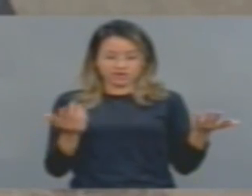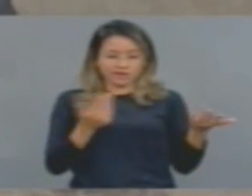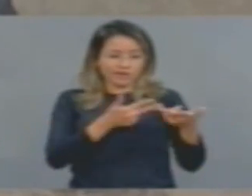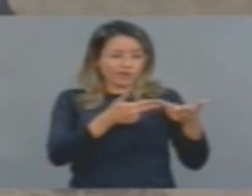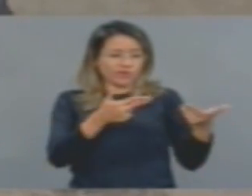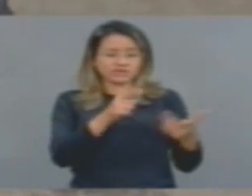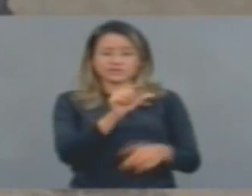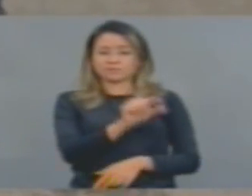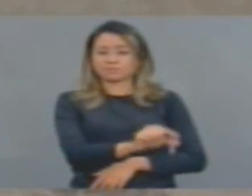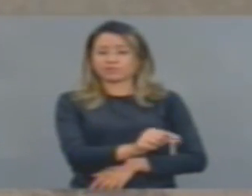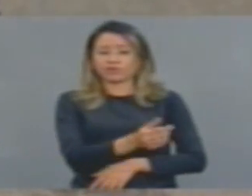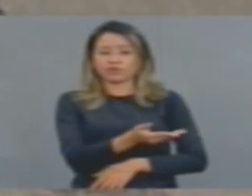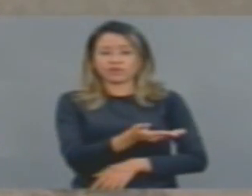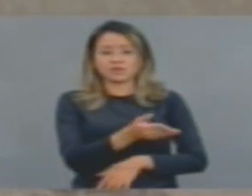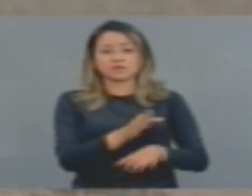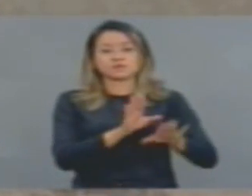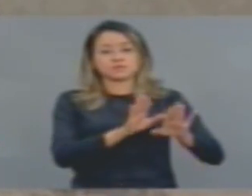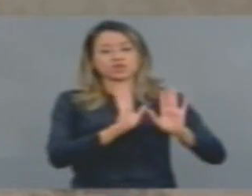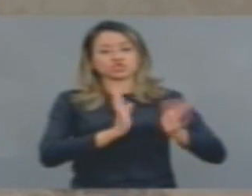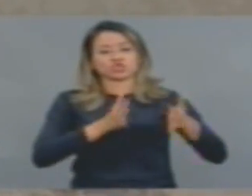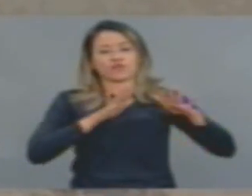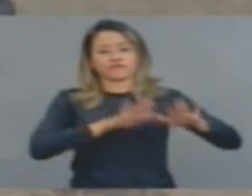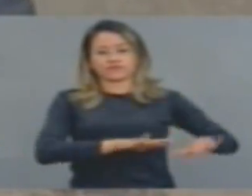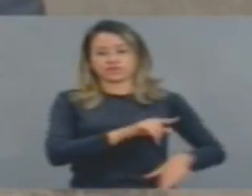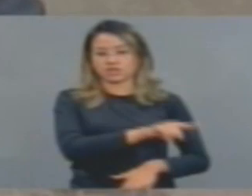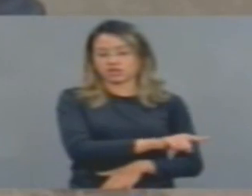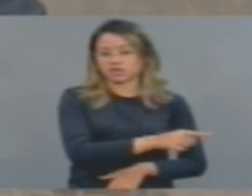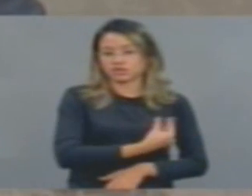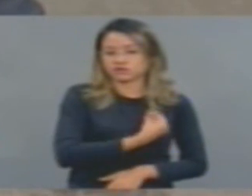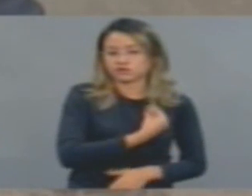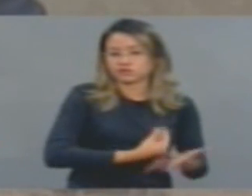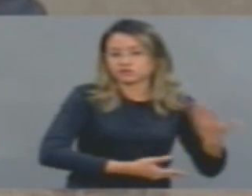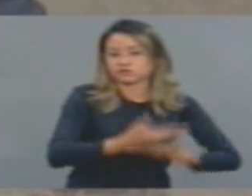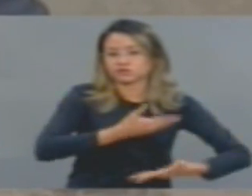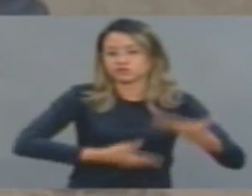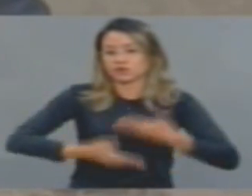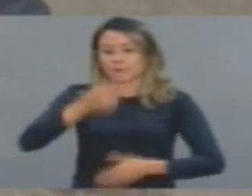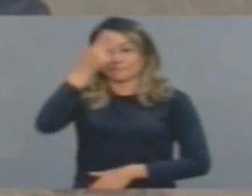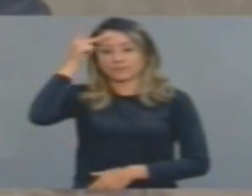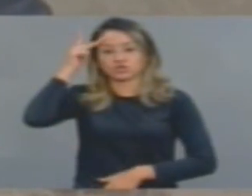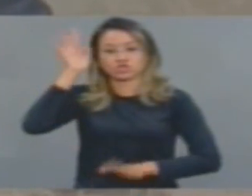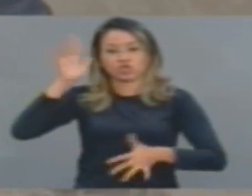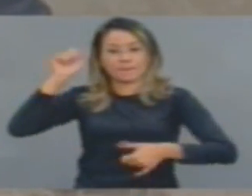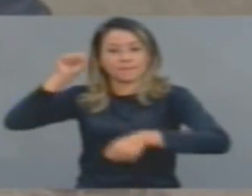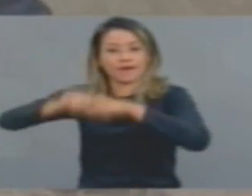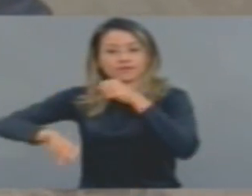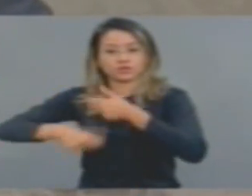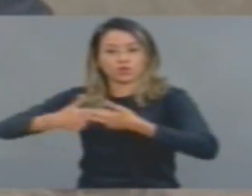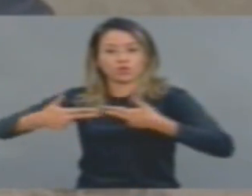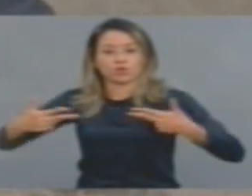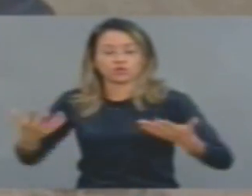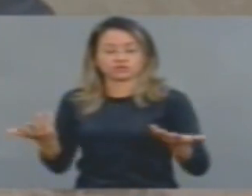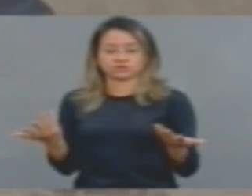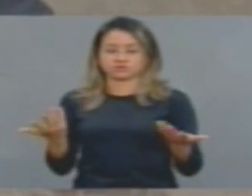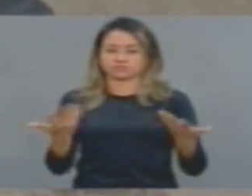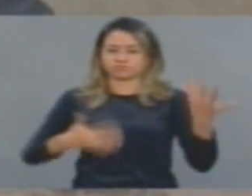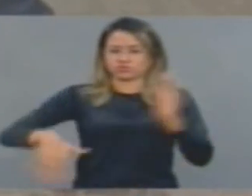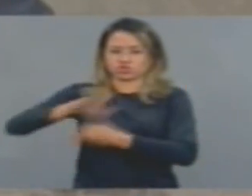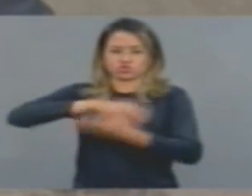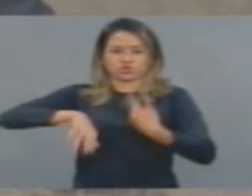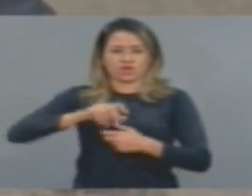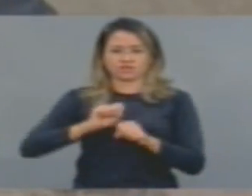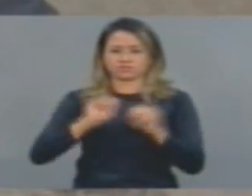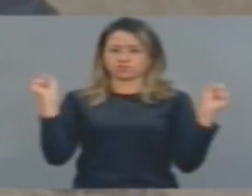pequena, mas eles já ficam ali convivendo com aqueles que cometeram atos infracionais bem mais pesados. Portanto, eu